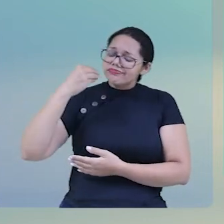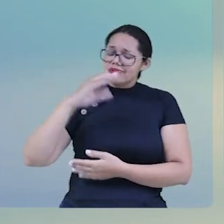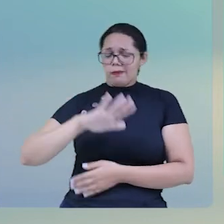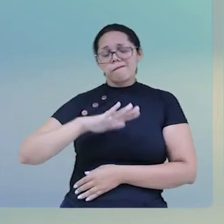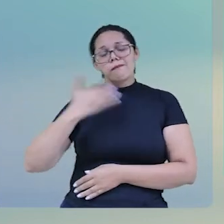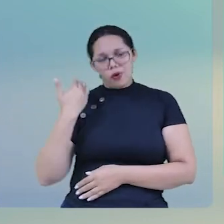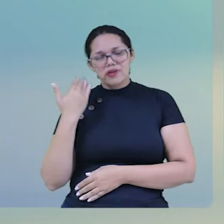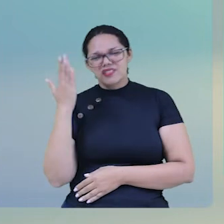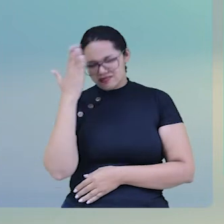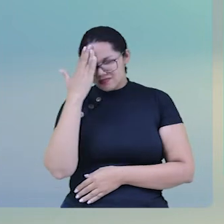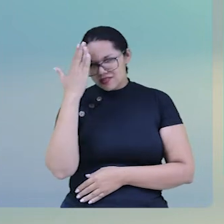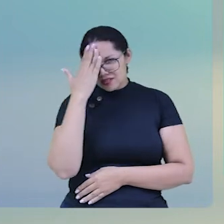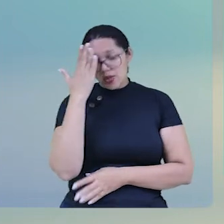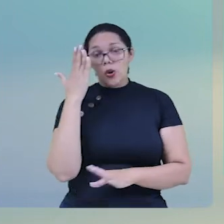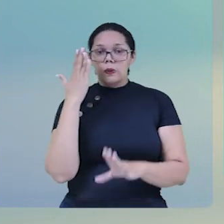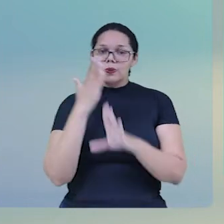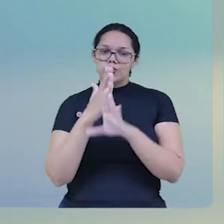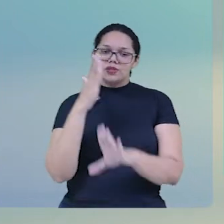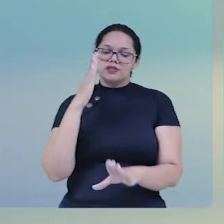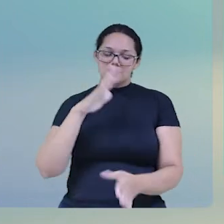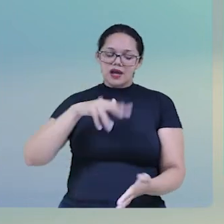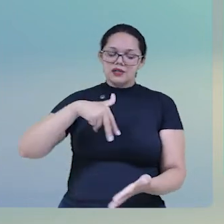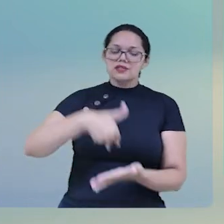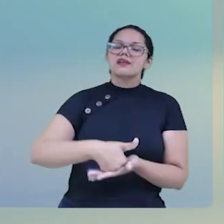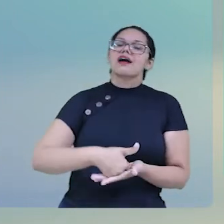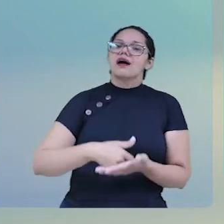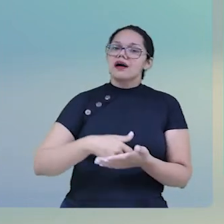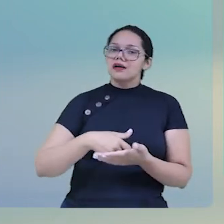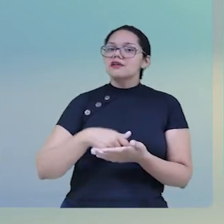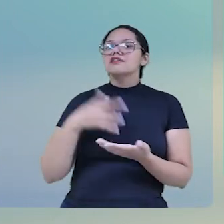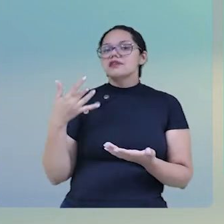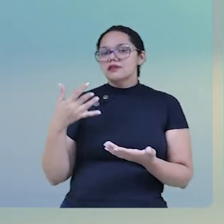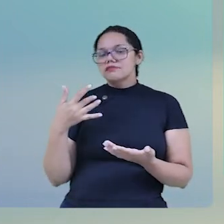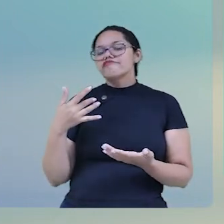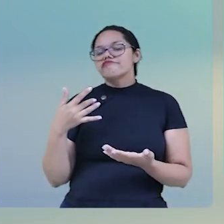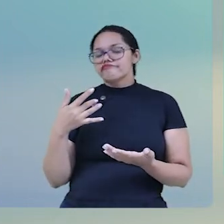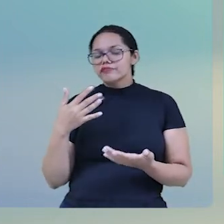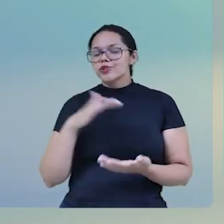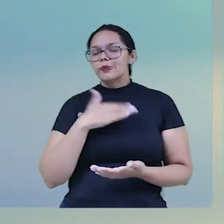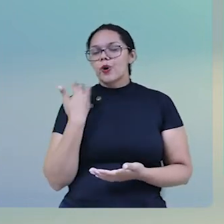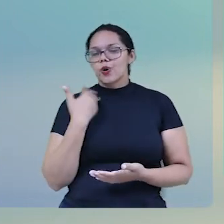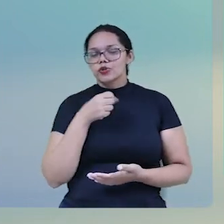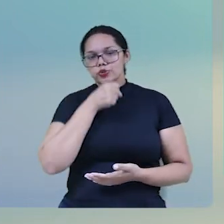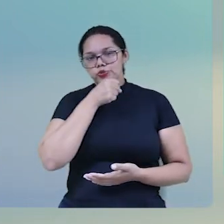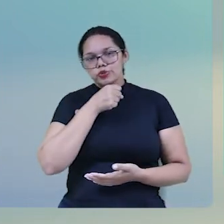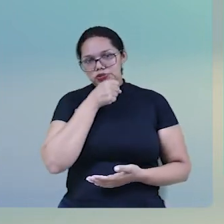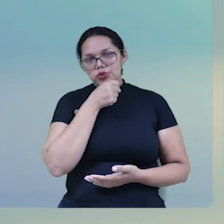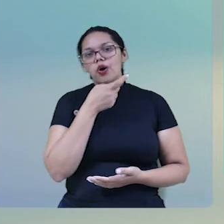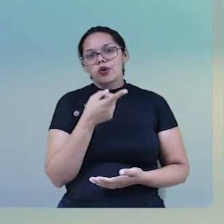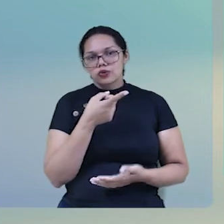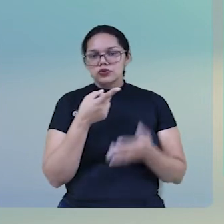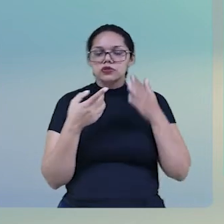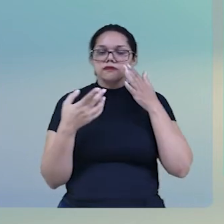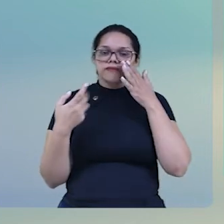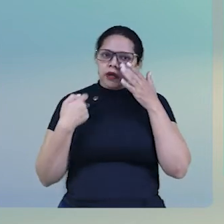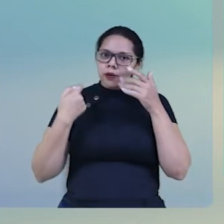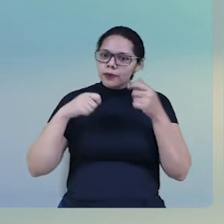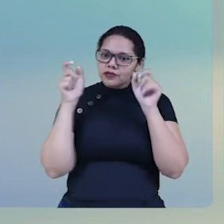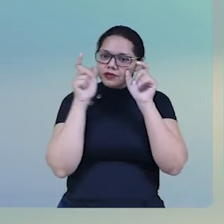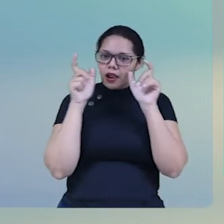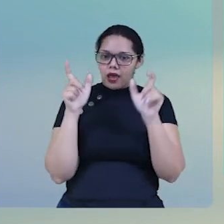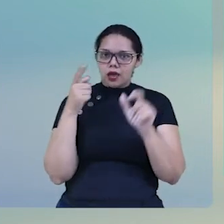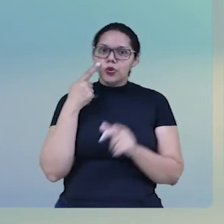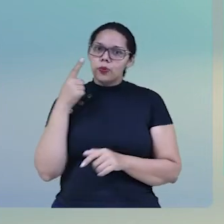Por isso que a gente diz que as quedas são grandes fatores de risco para a causa de morte nos idosos, né?